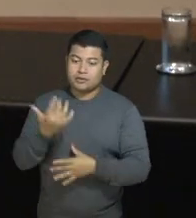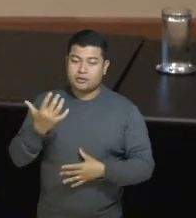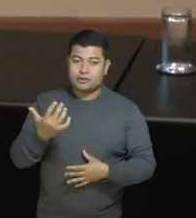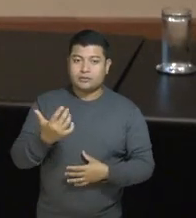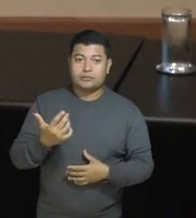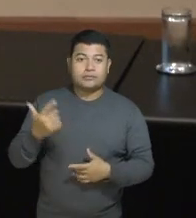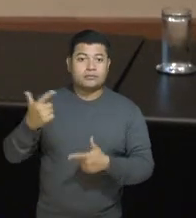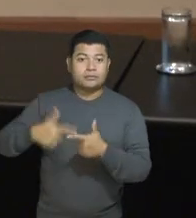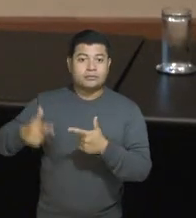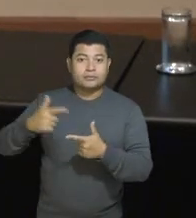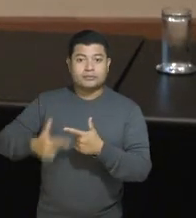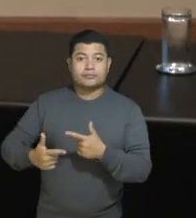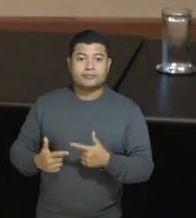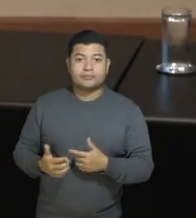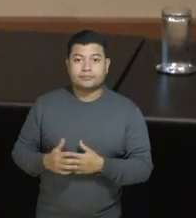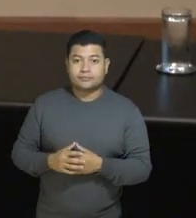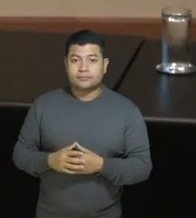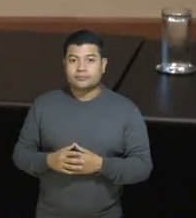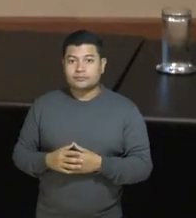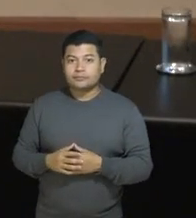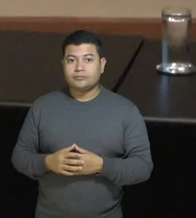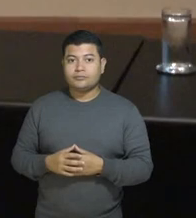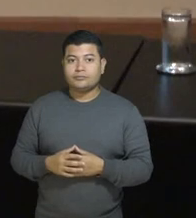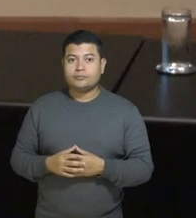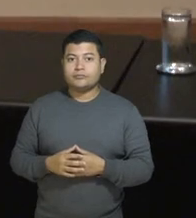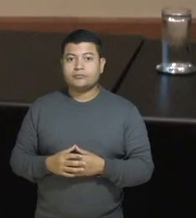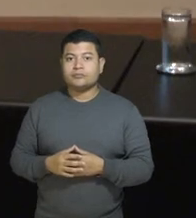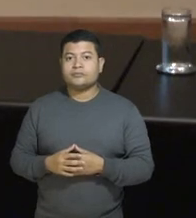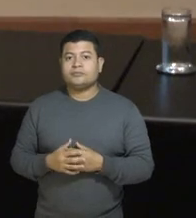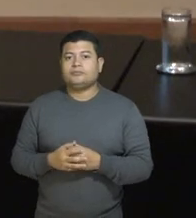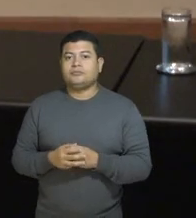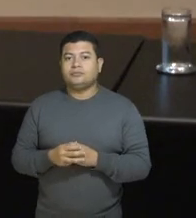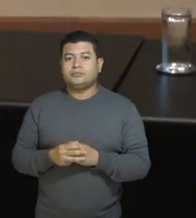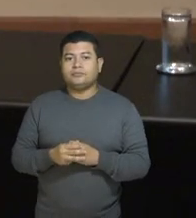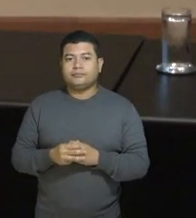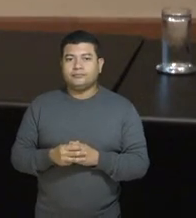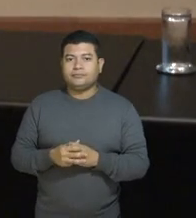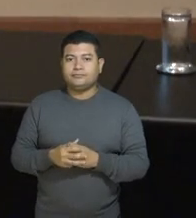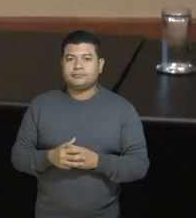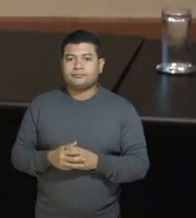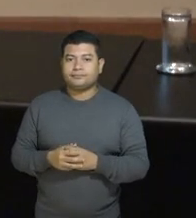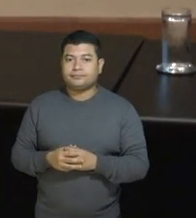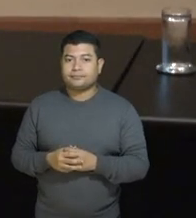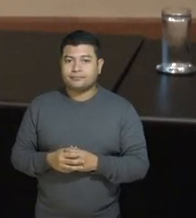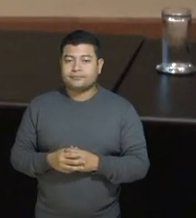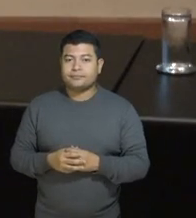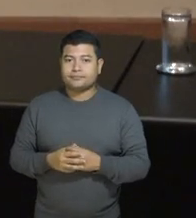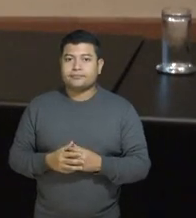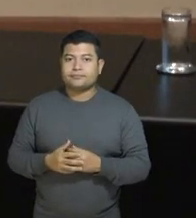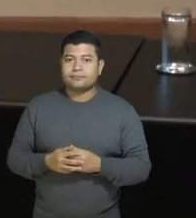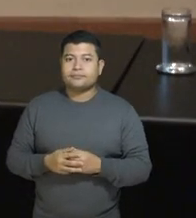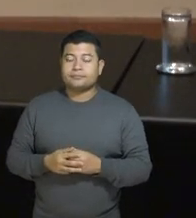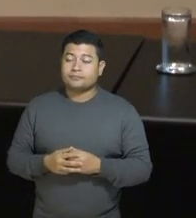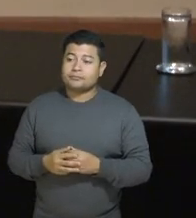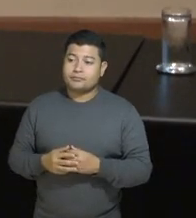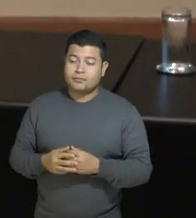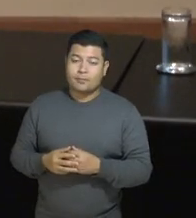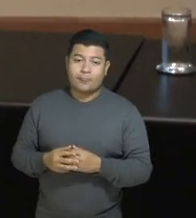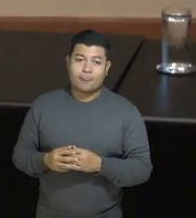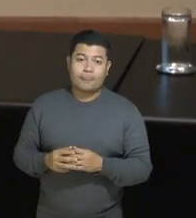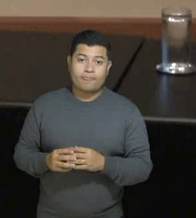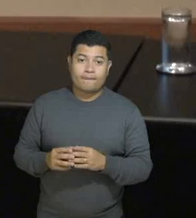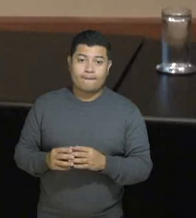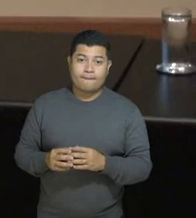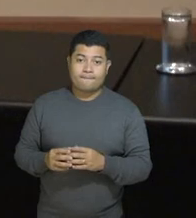um ciclo de desaprendizagem, não existe essa palavra, mas um ciclo de fracasso escolar já